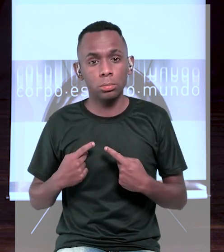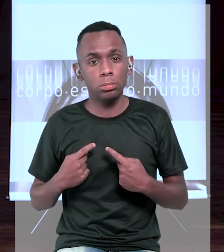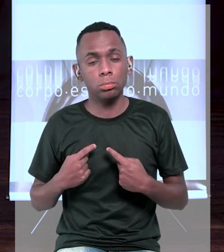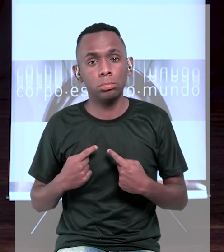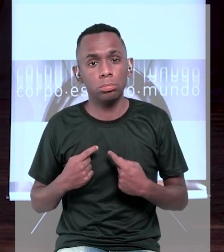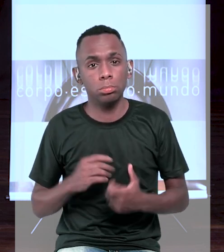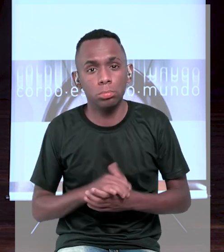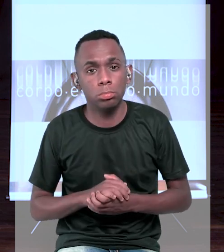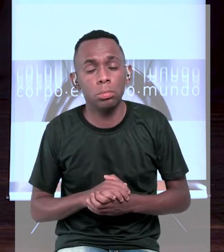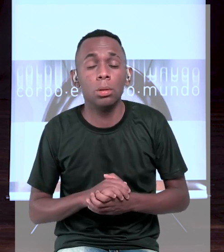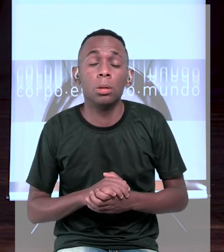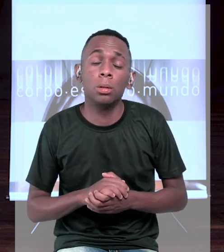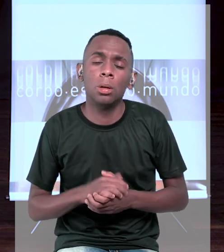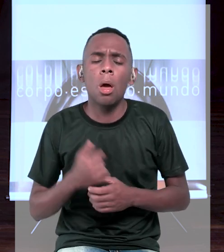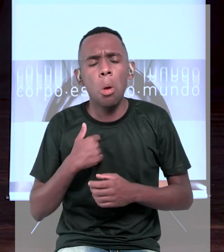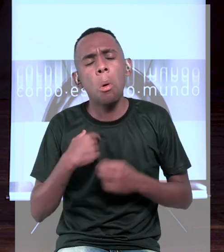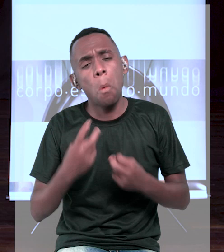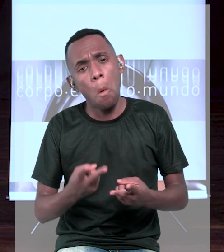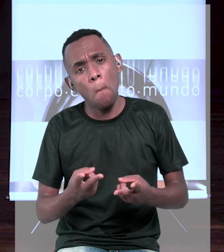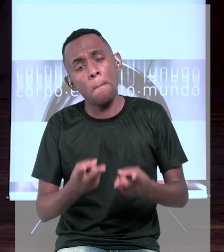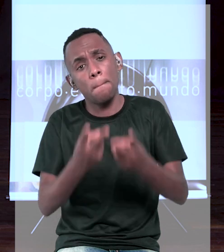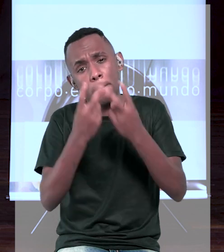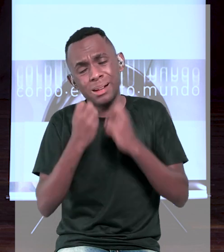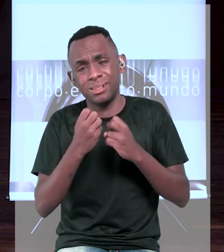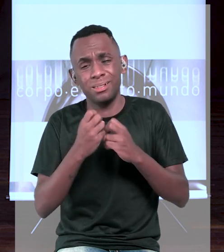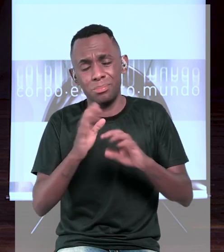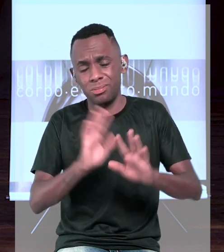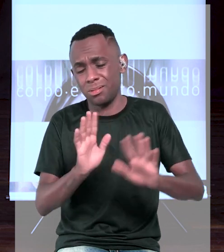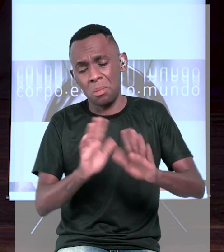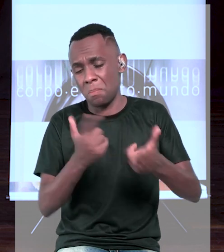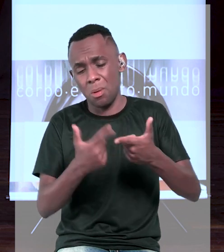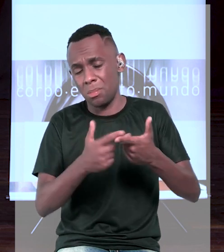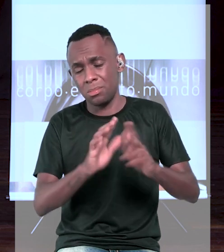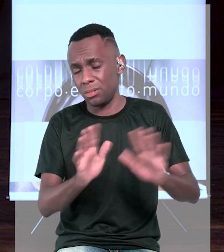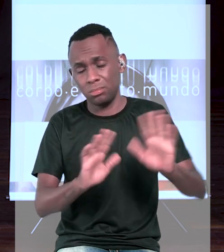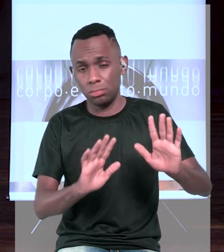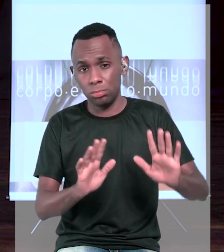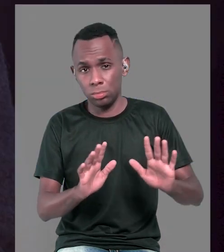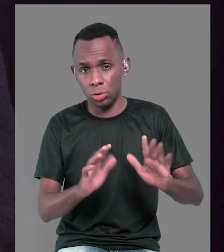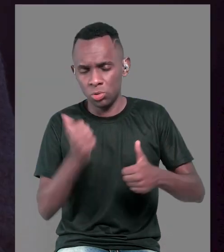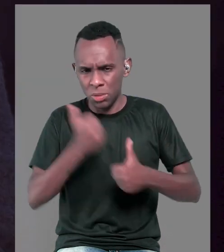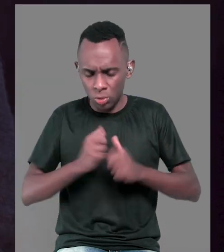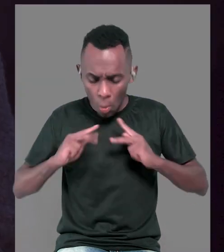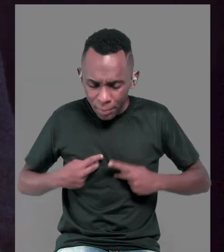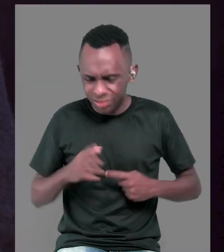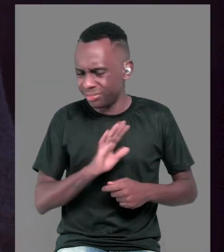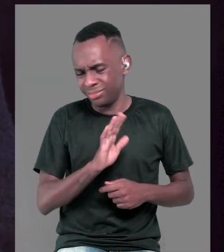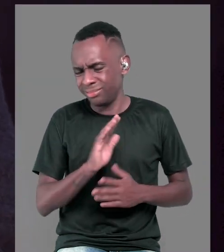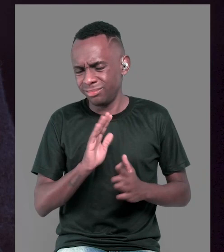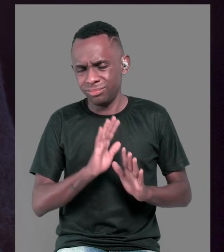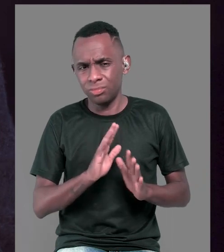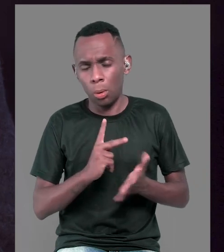Isso, até na minha perspectiva, está fora de cogitação. Quando a gente pensa